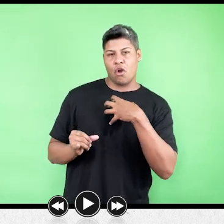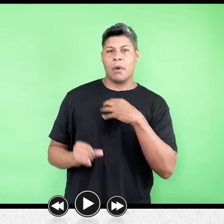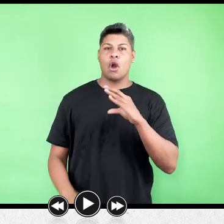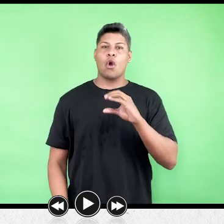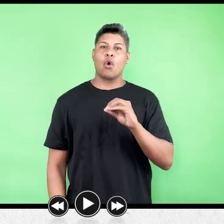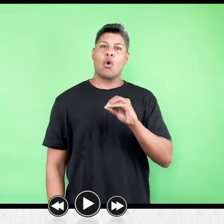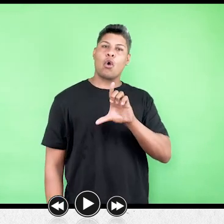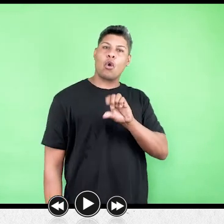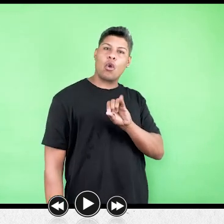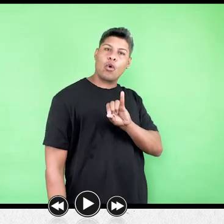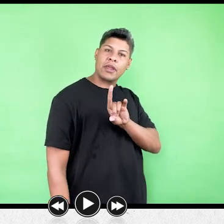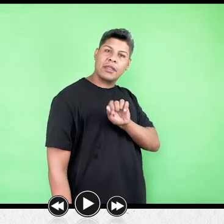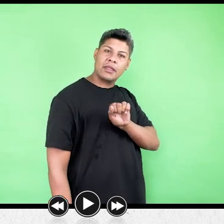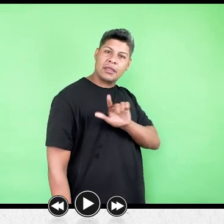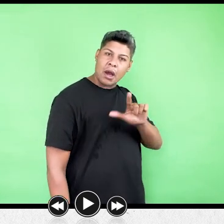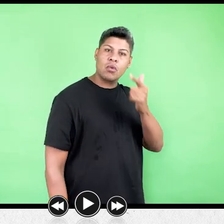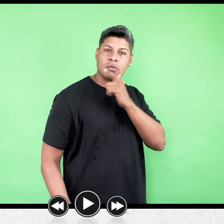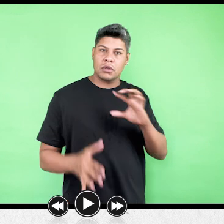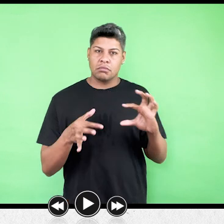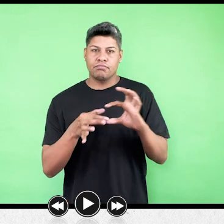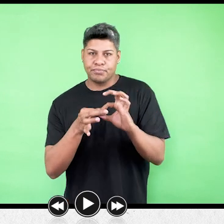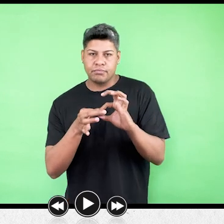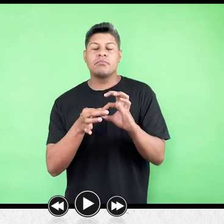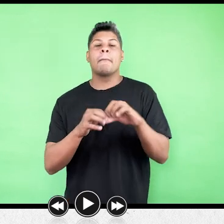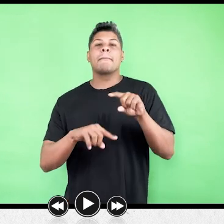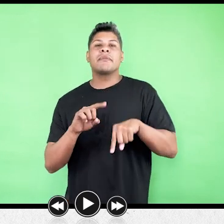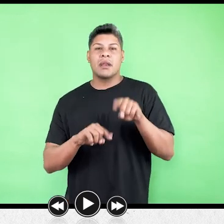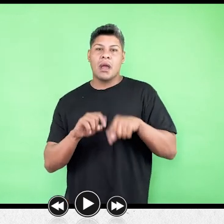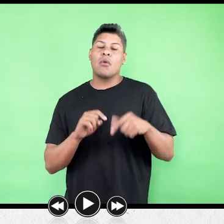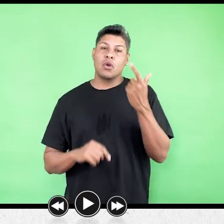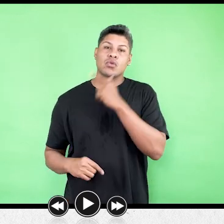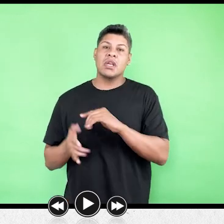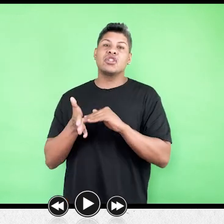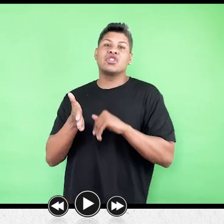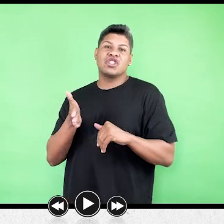suspensão, facilitando a agregação e a formação de flocos. Então, aqui a gente tem,